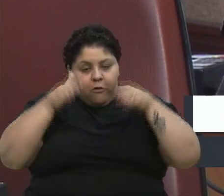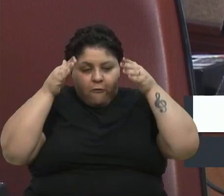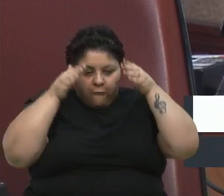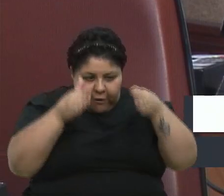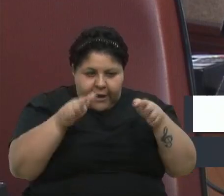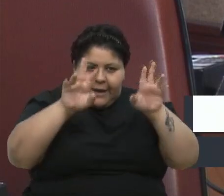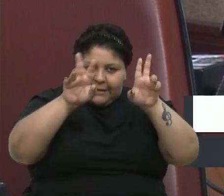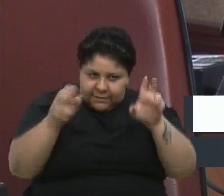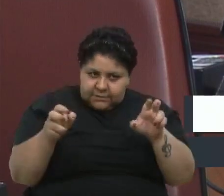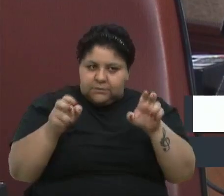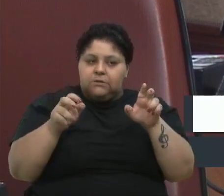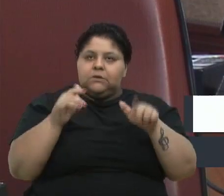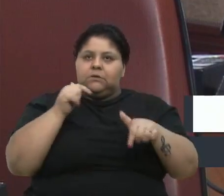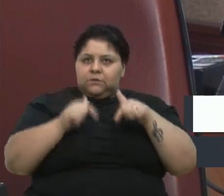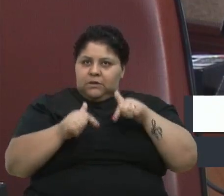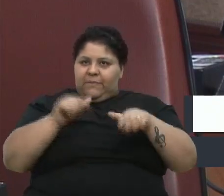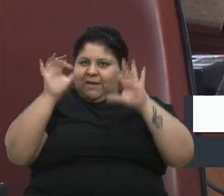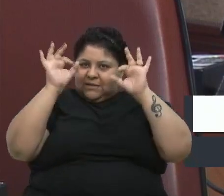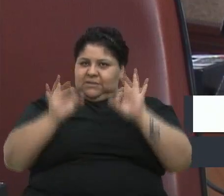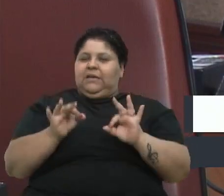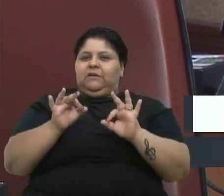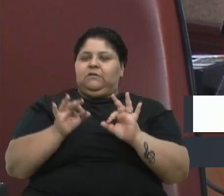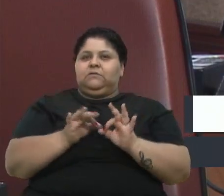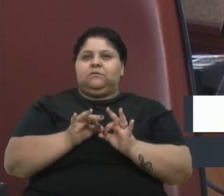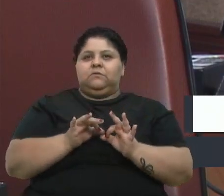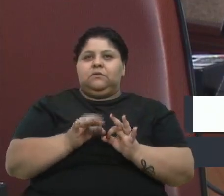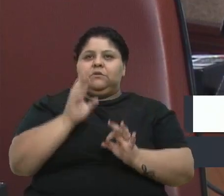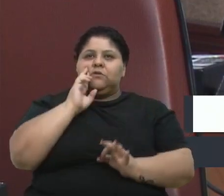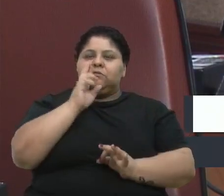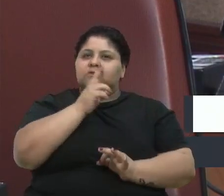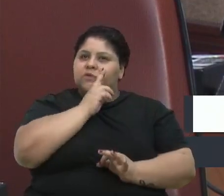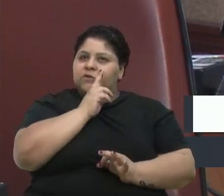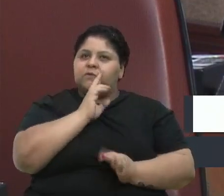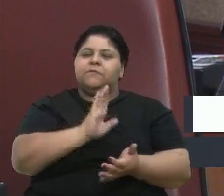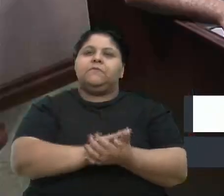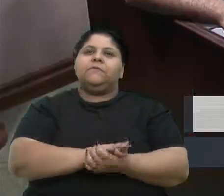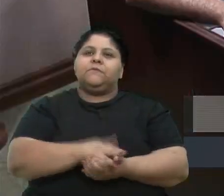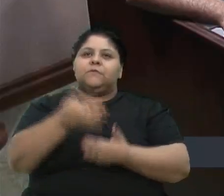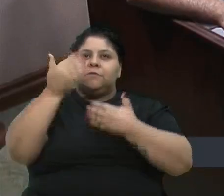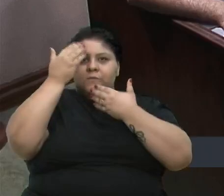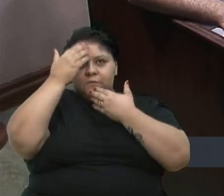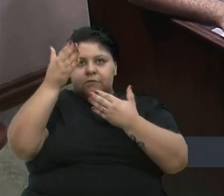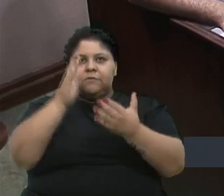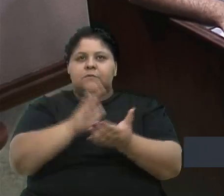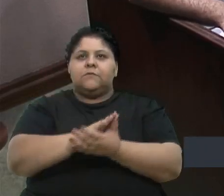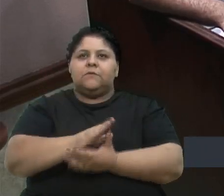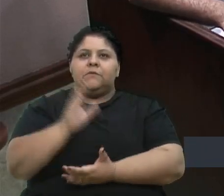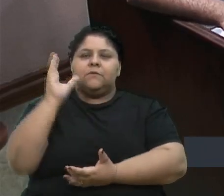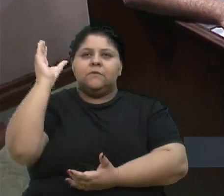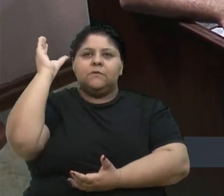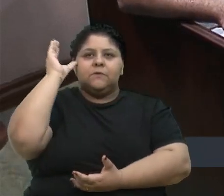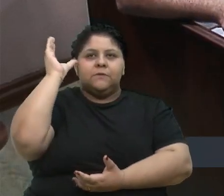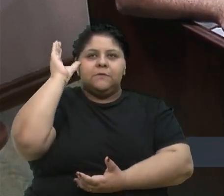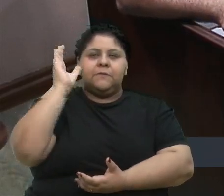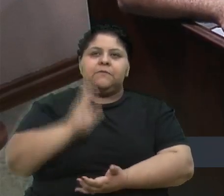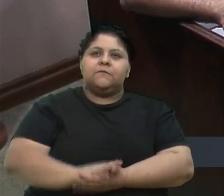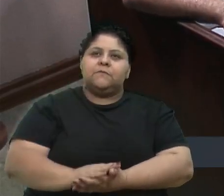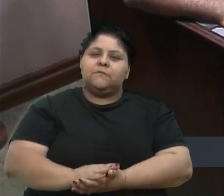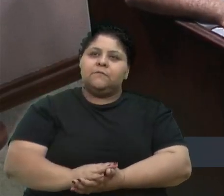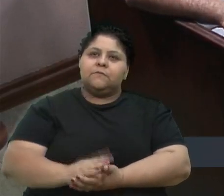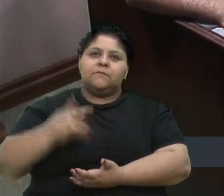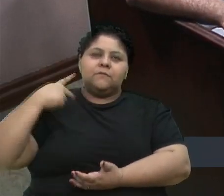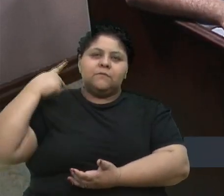realmente trabalharmos em cima dessa questão comunitária e do restaurante comunitário. Obrigado. Obrigado, vereador Lucas. Vereador Cadori.